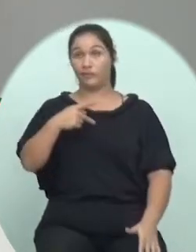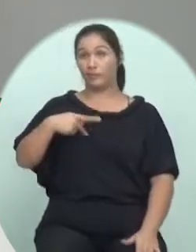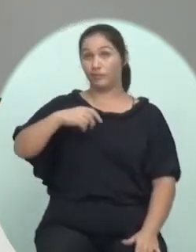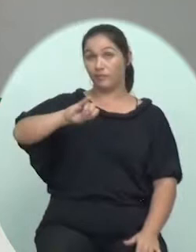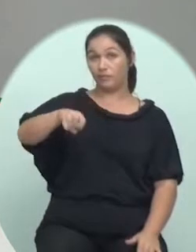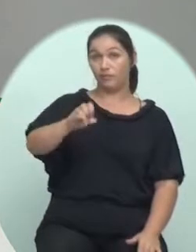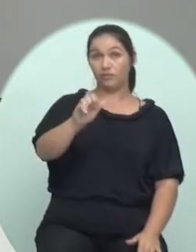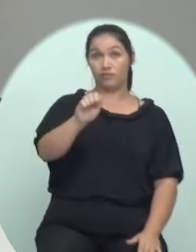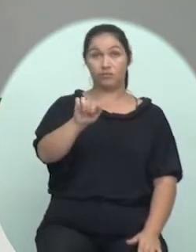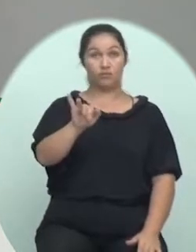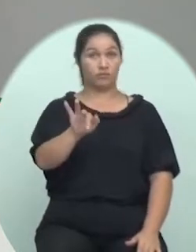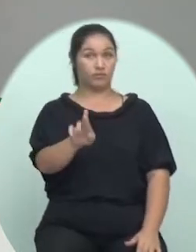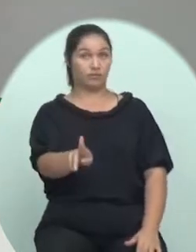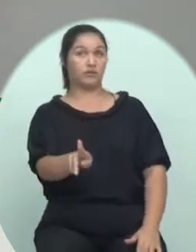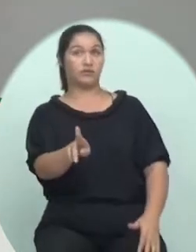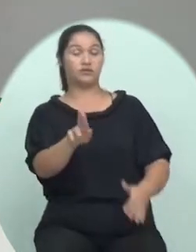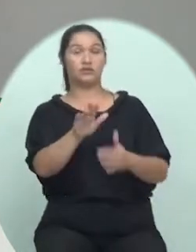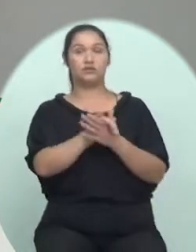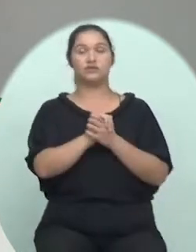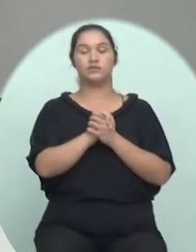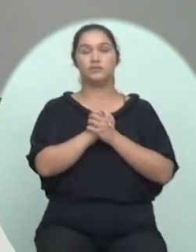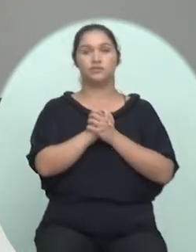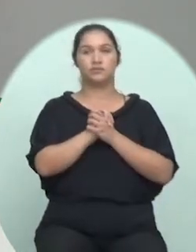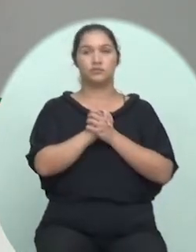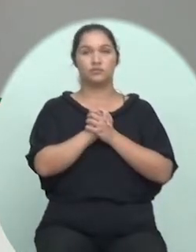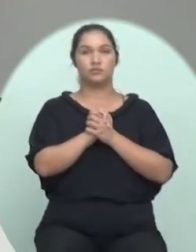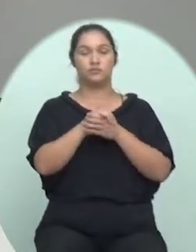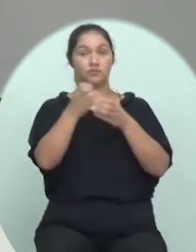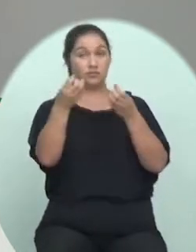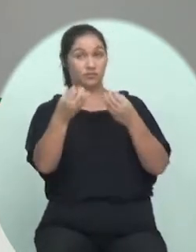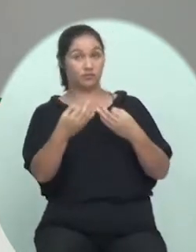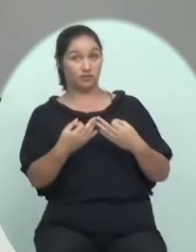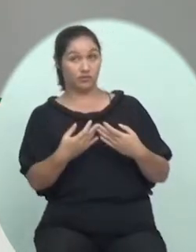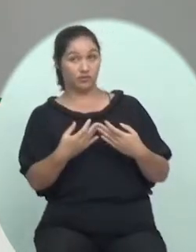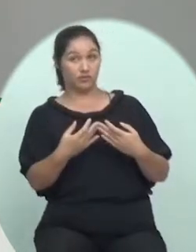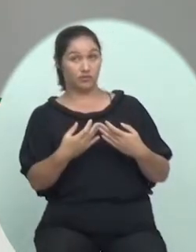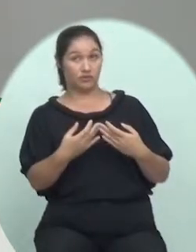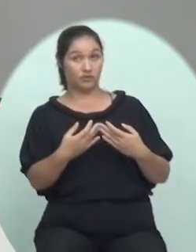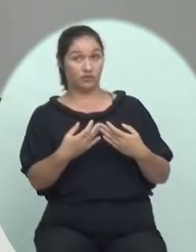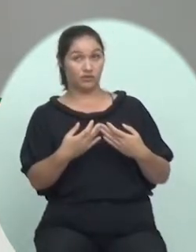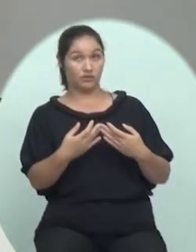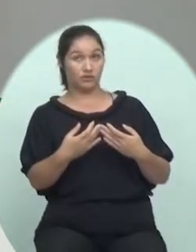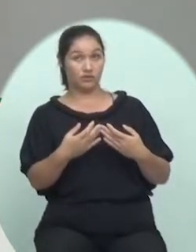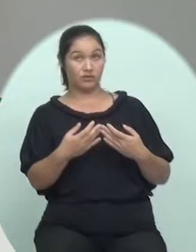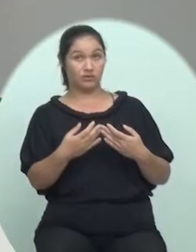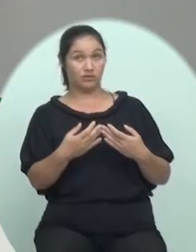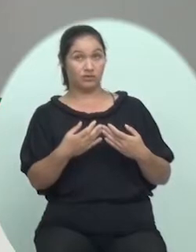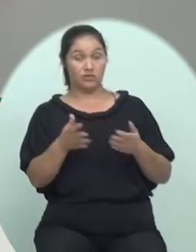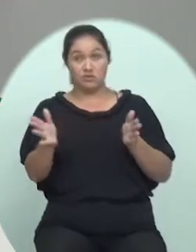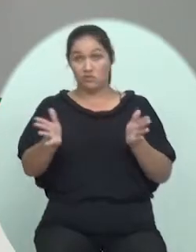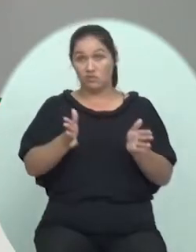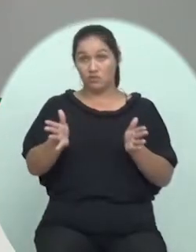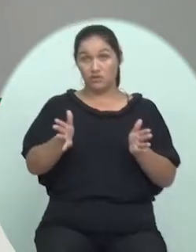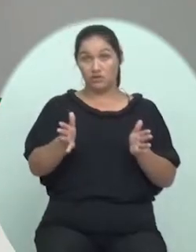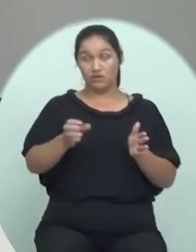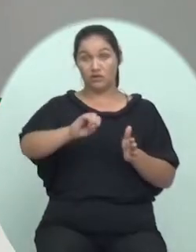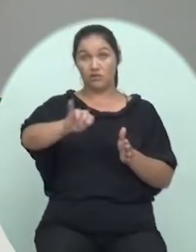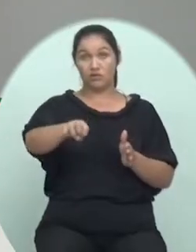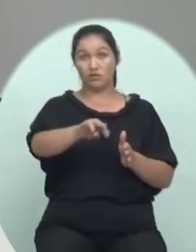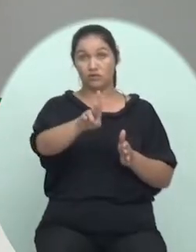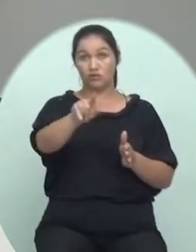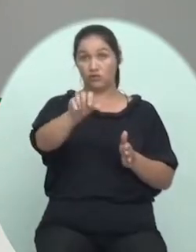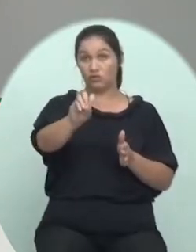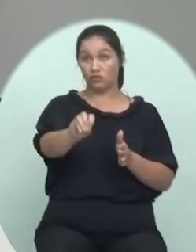tinha um acordo no mandato do Júlio, e que eles não honraram, não honraram,